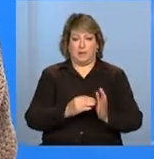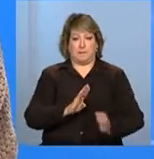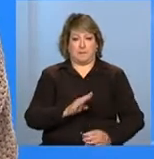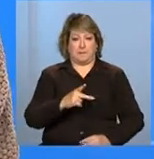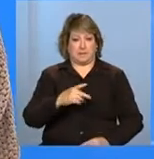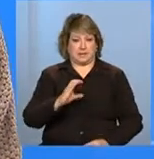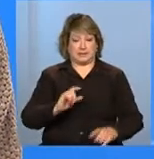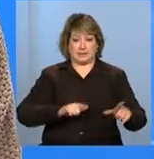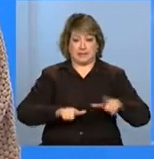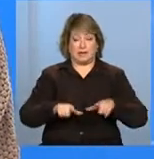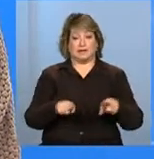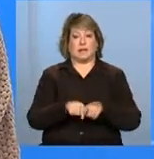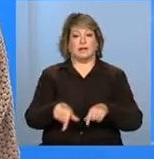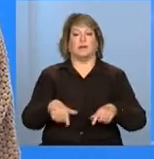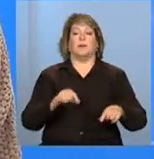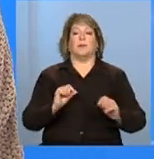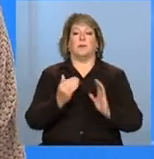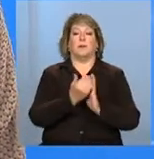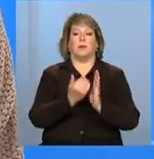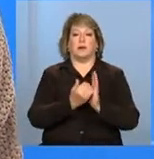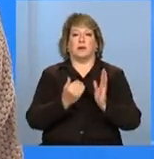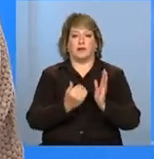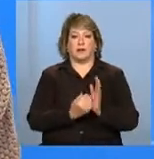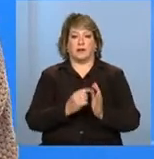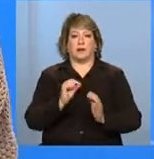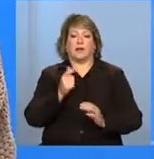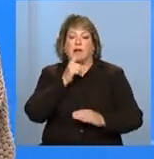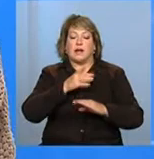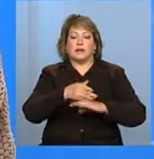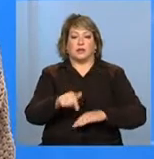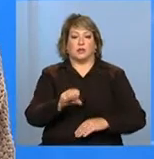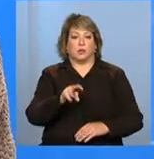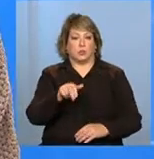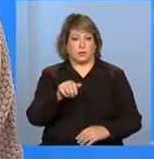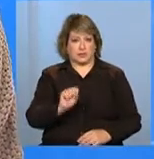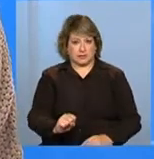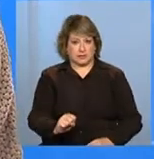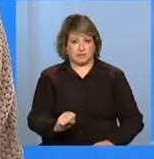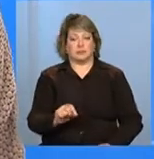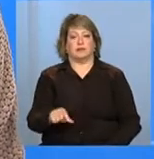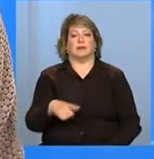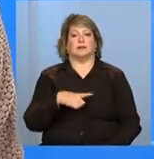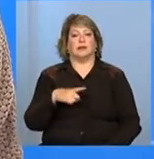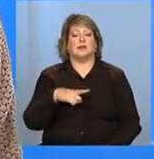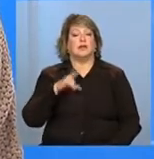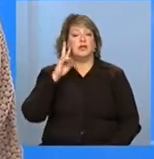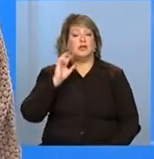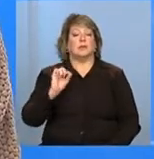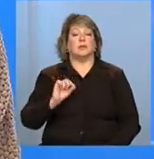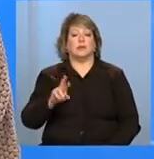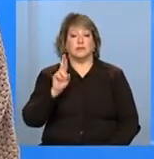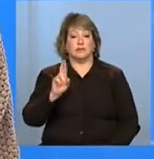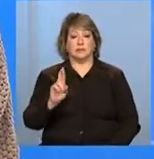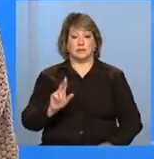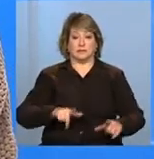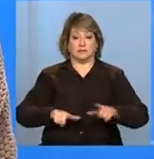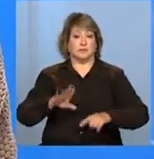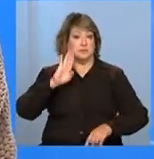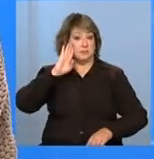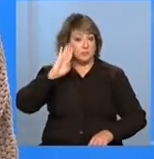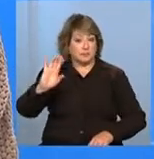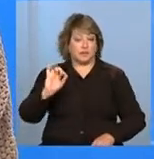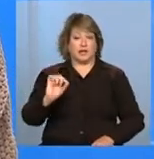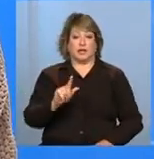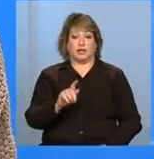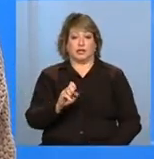e o programa Acesso Suas Trabalho. Além disso, vamos falar sobre o papel fundamental dos gestores e profissionais